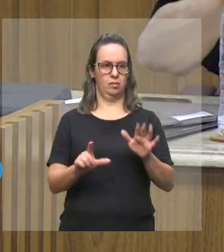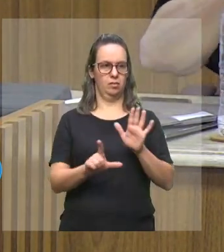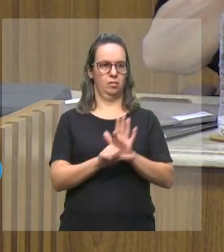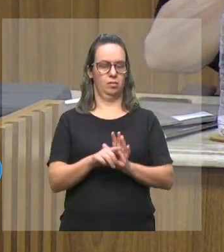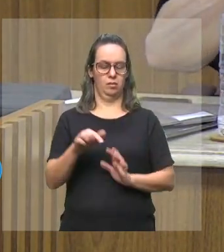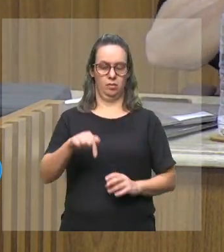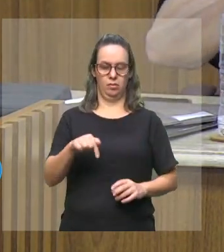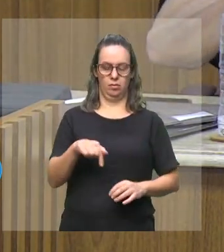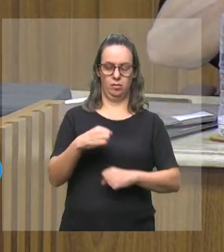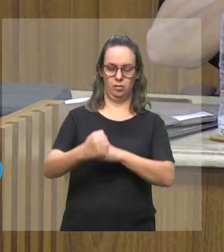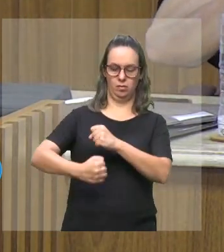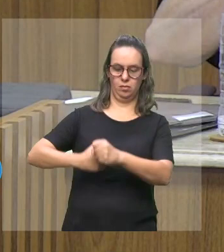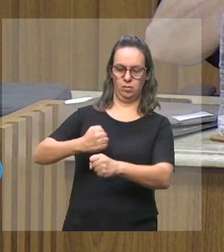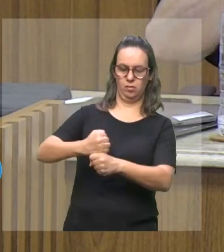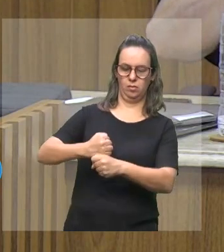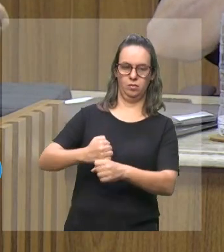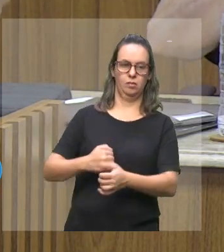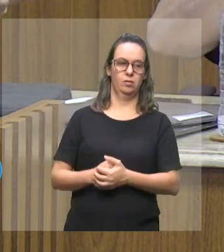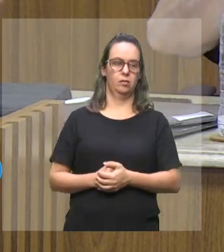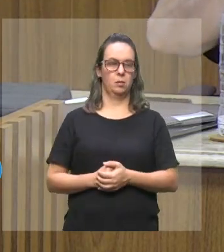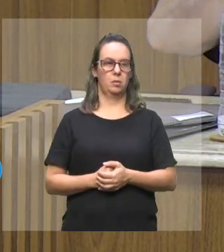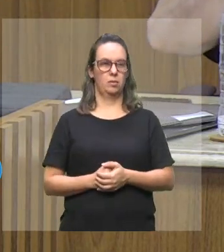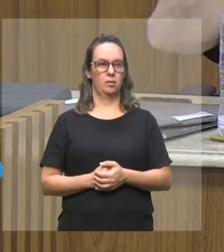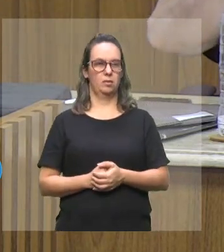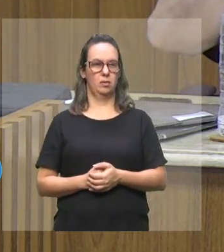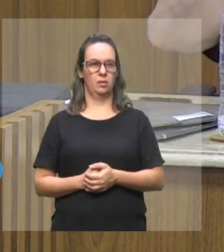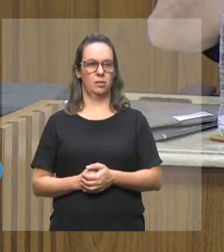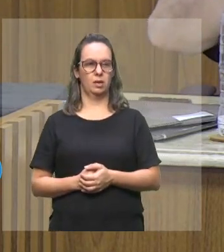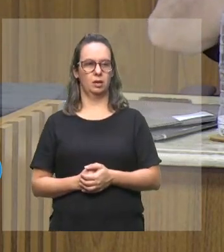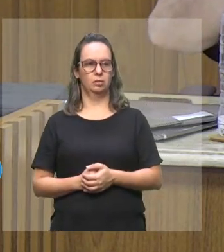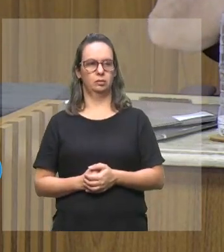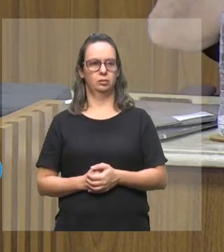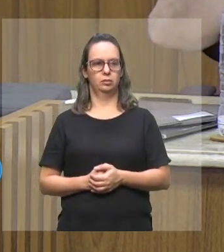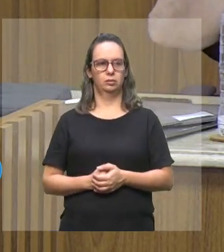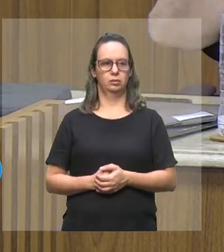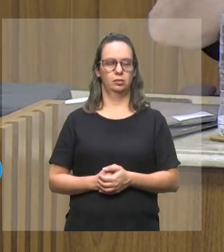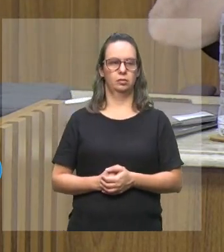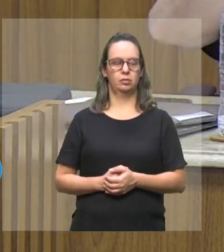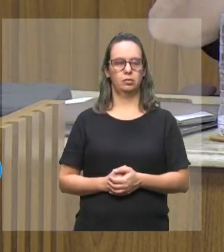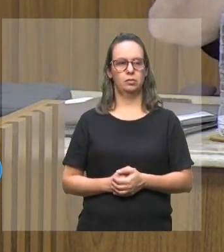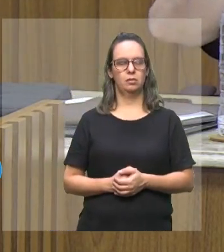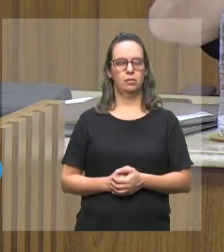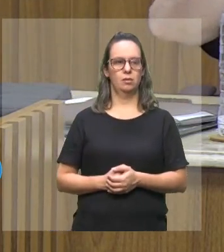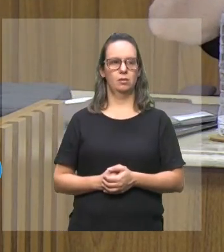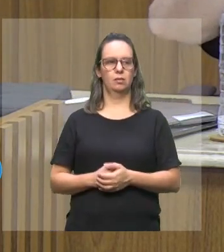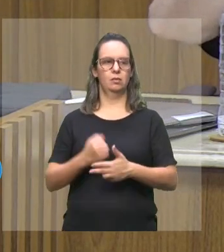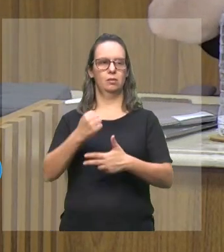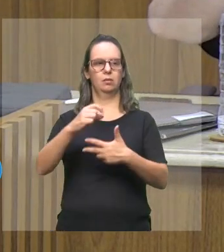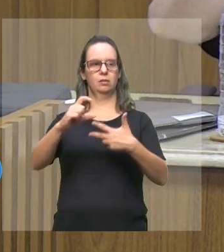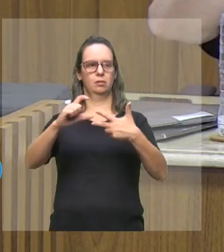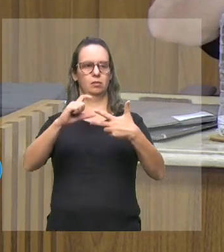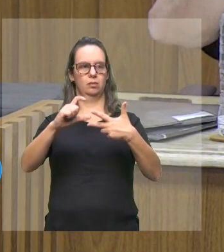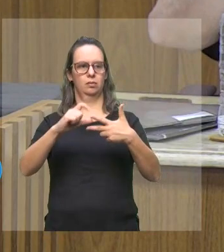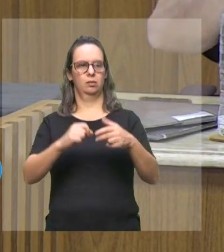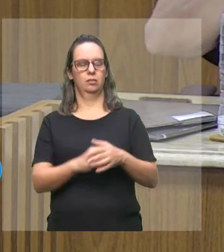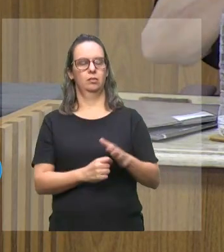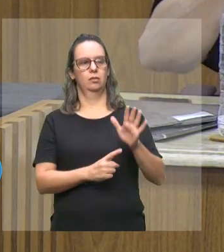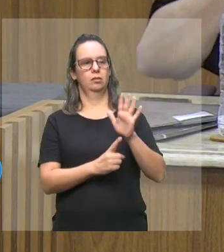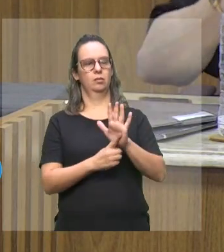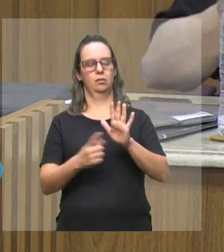ano, aliás, foi apresentado no final do ano passado, estamos votando este ano, o Poder Executivo, então, apresentou um outro